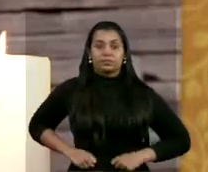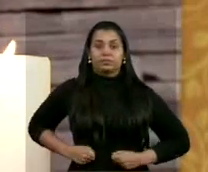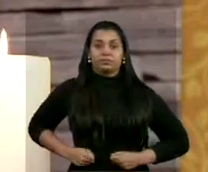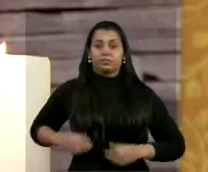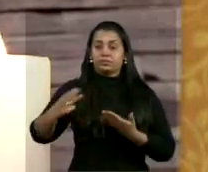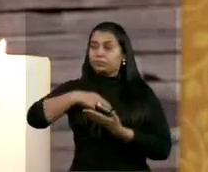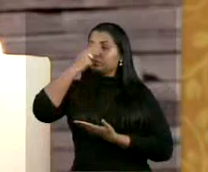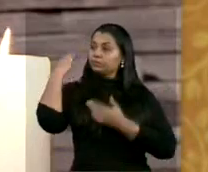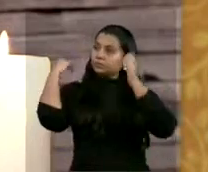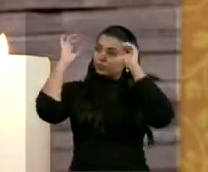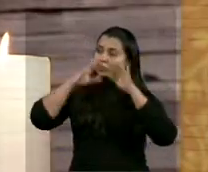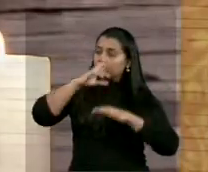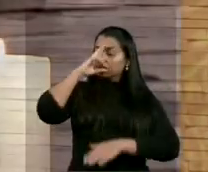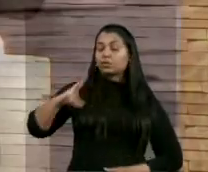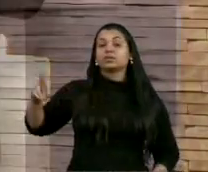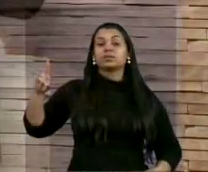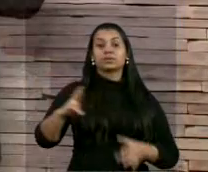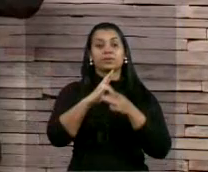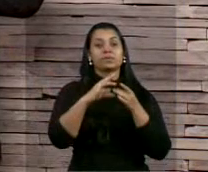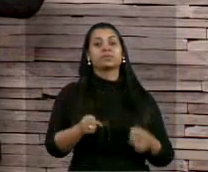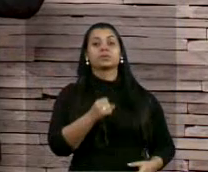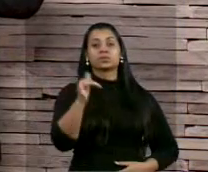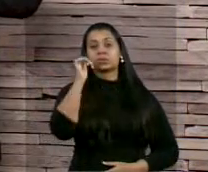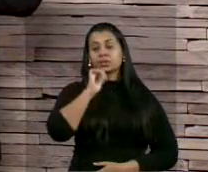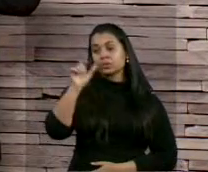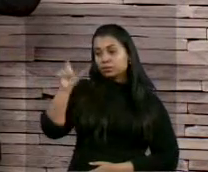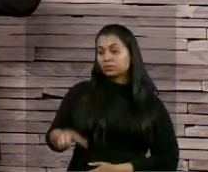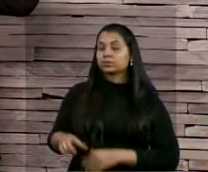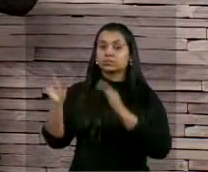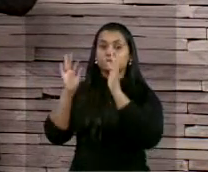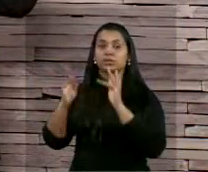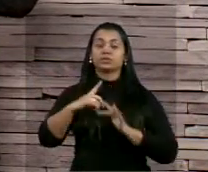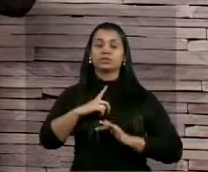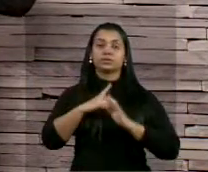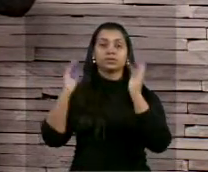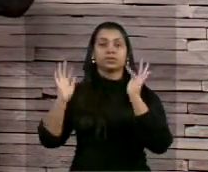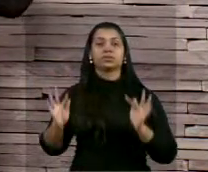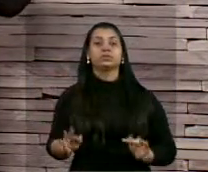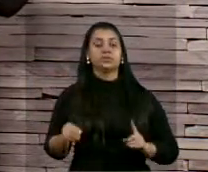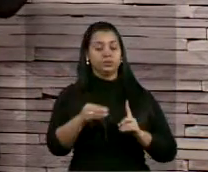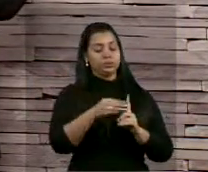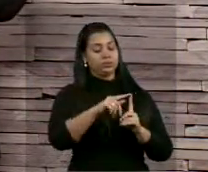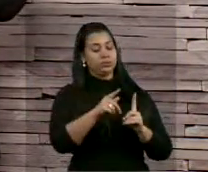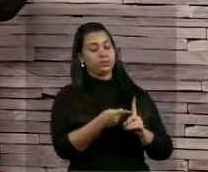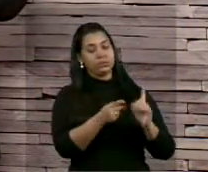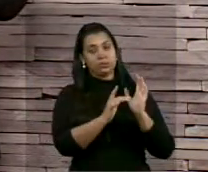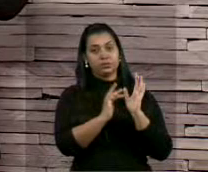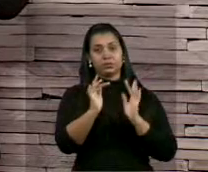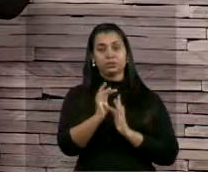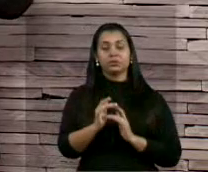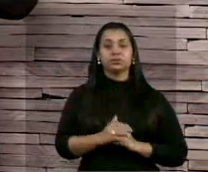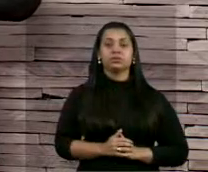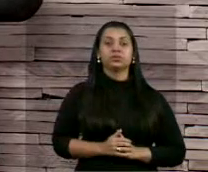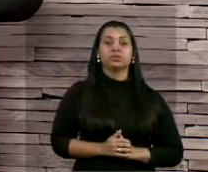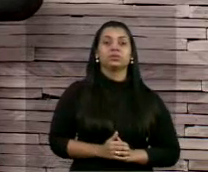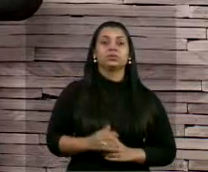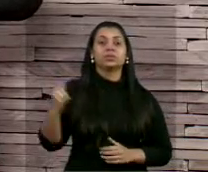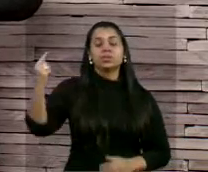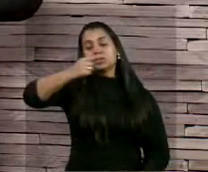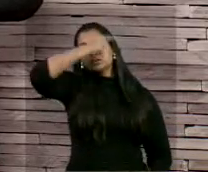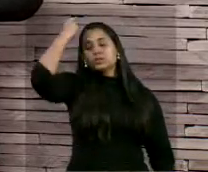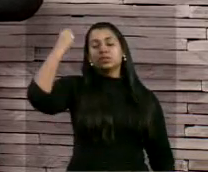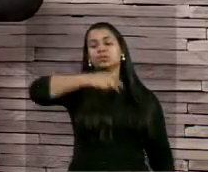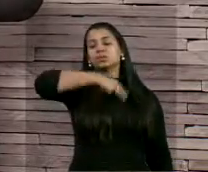Amém. Ave Maria, cheia de graça, o Senhor é convosco. Bendita sois vós entre as mulheres, e bendito é o fruto do vosso ventre,